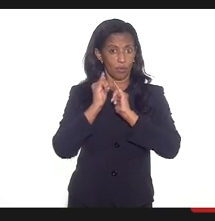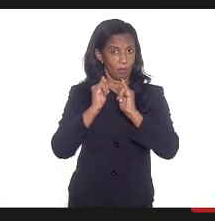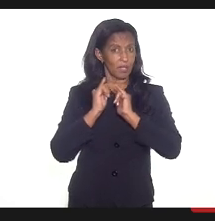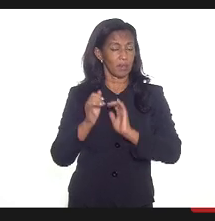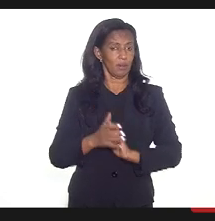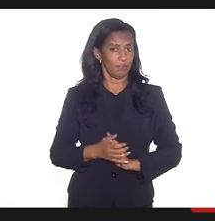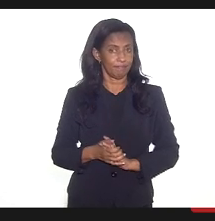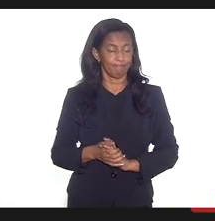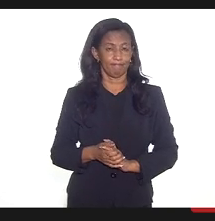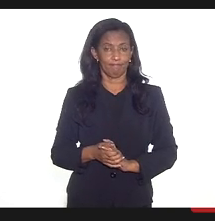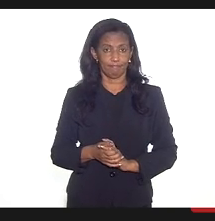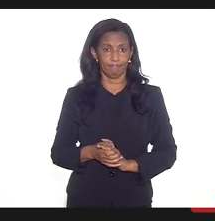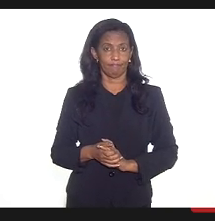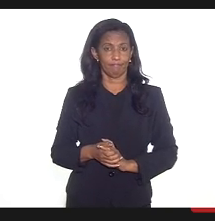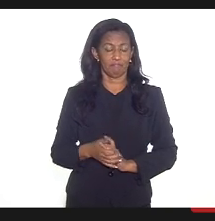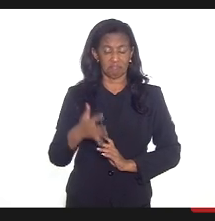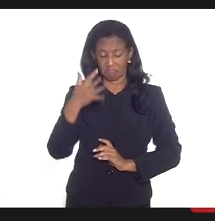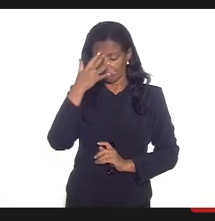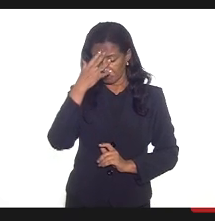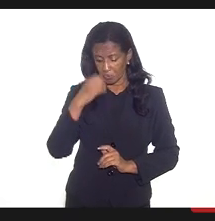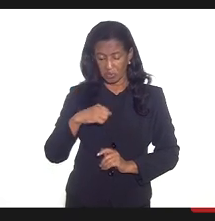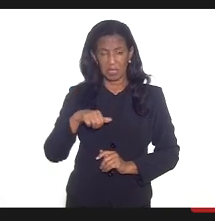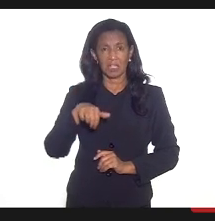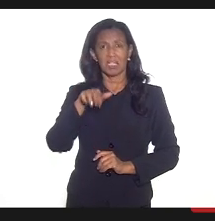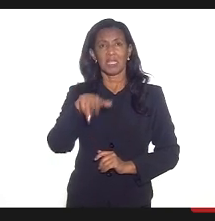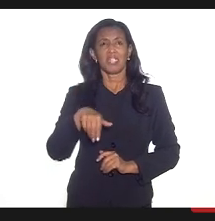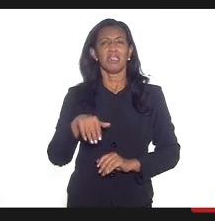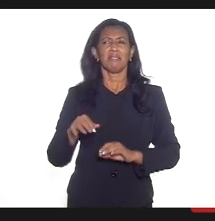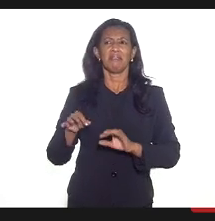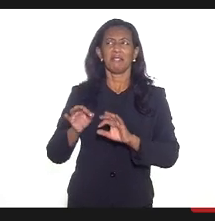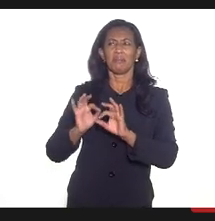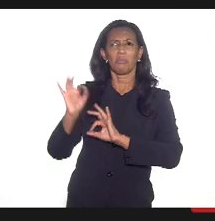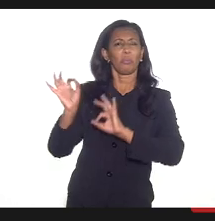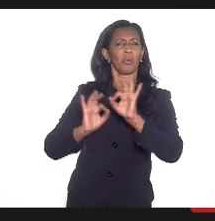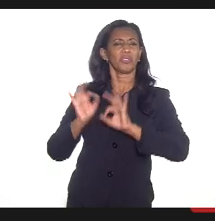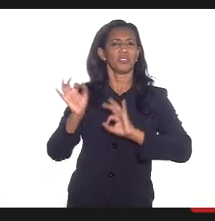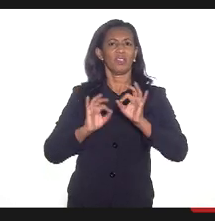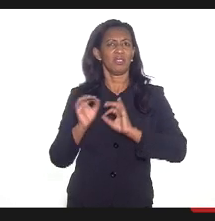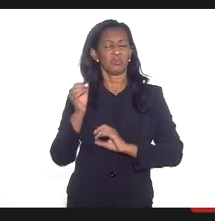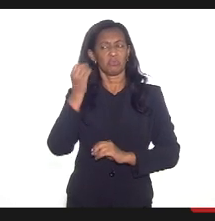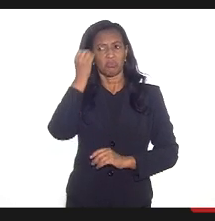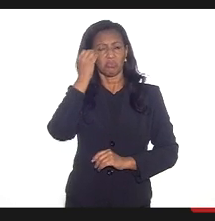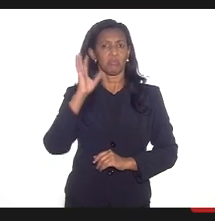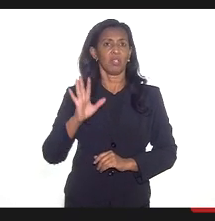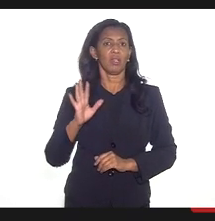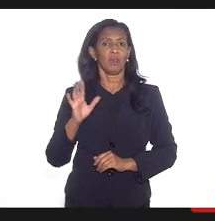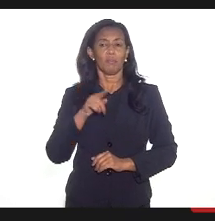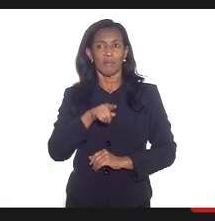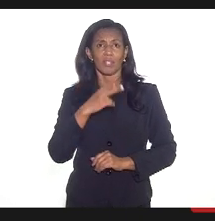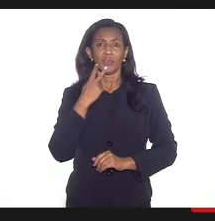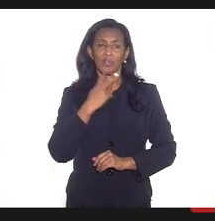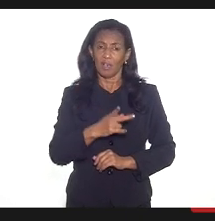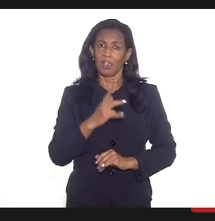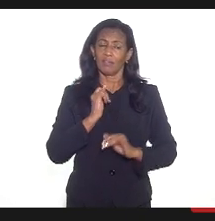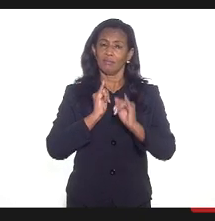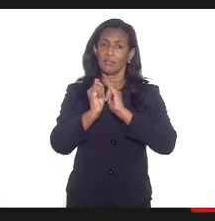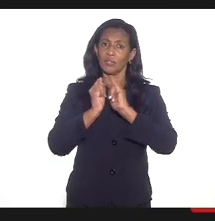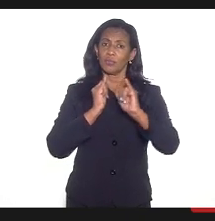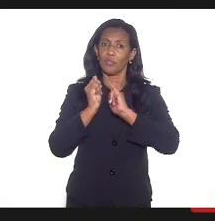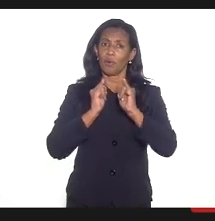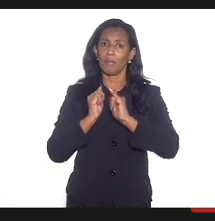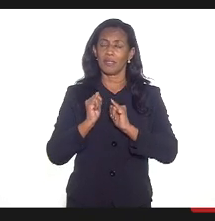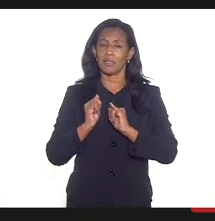A gente, eu não sei nem de quem foi esse projeto, mas trazia informações